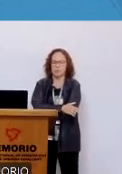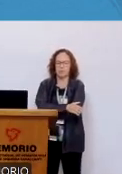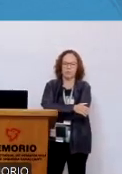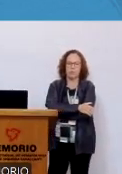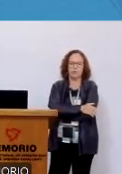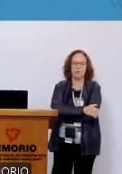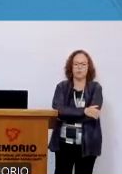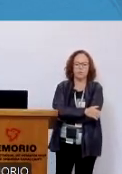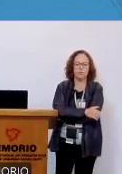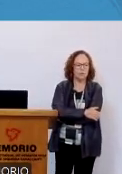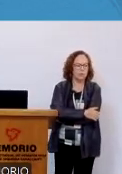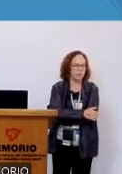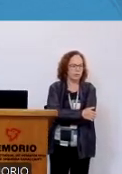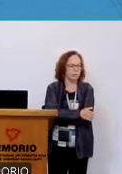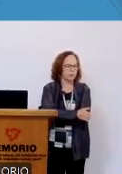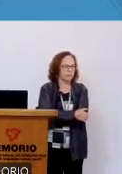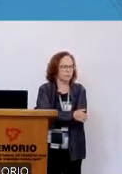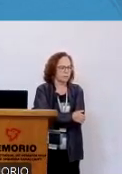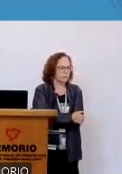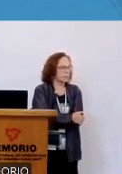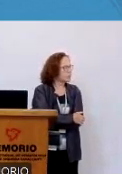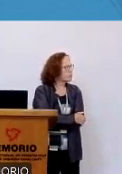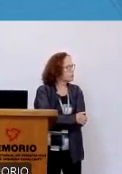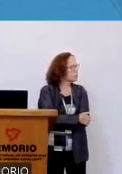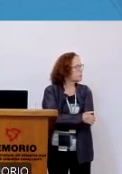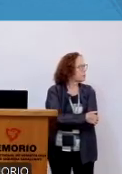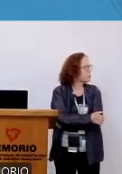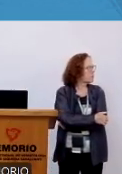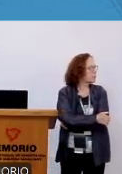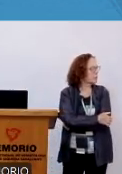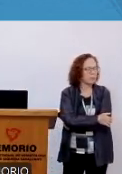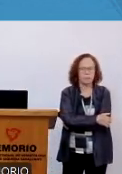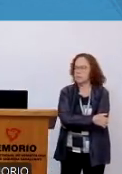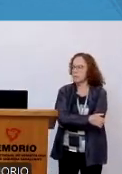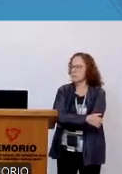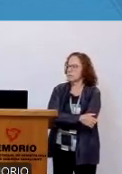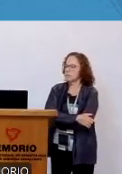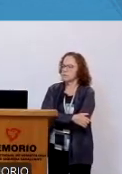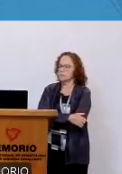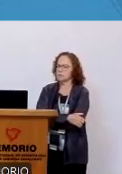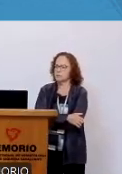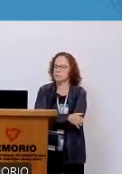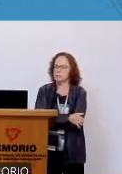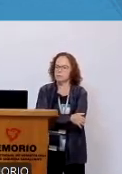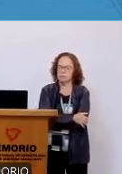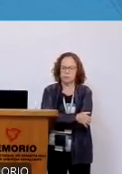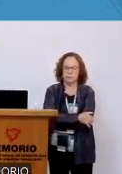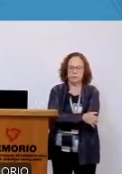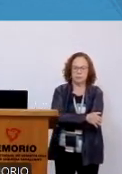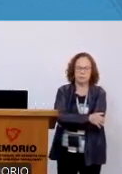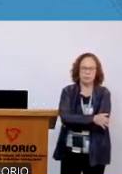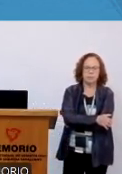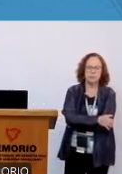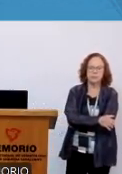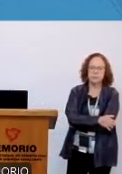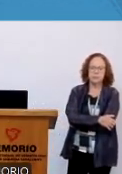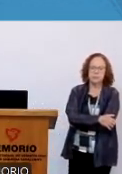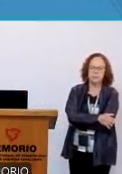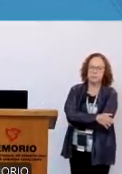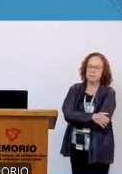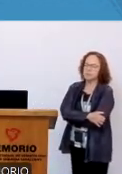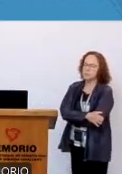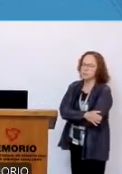casa, sempre foi muito educativa. E o nosso papel era primordialmente educativo,